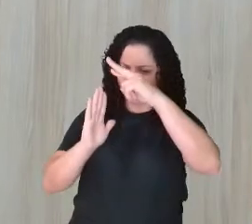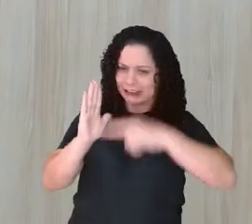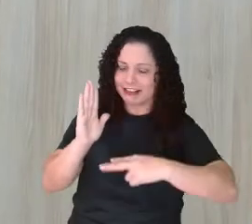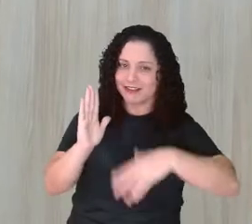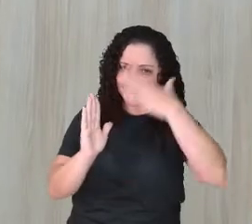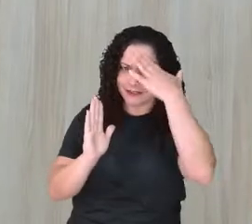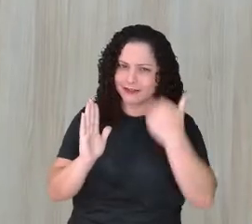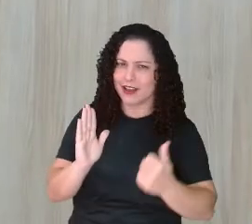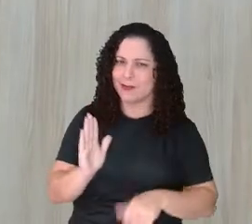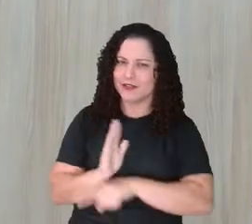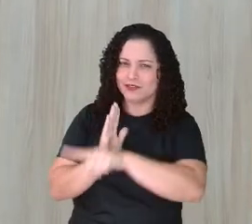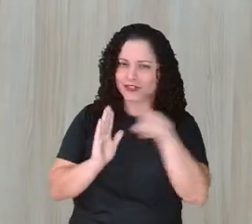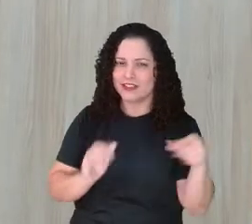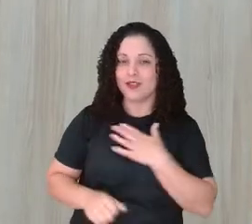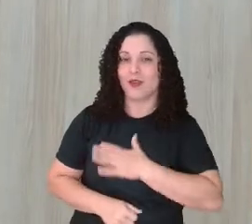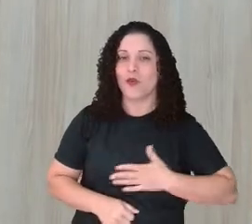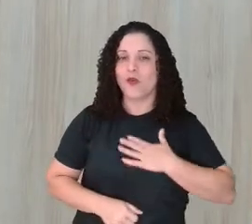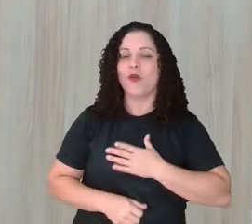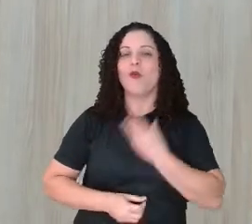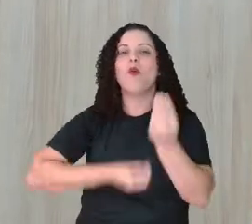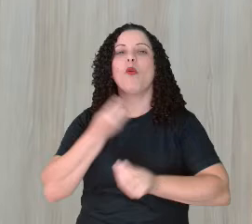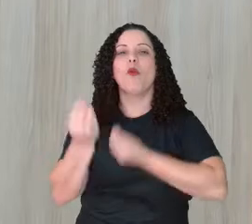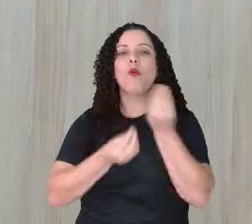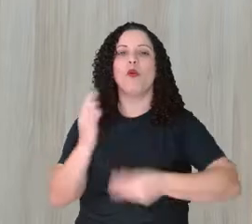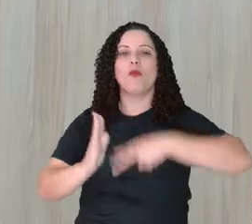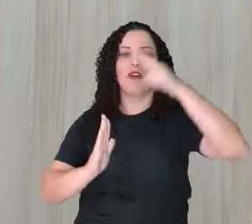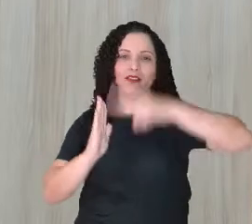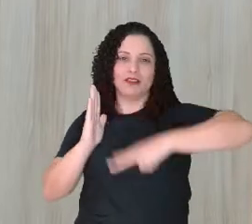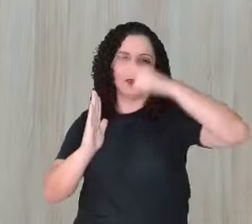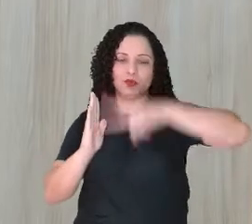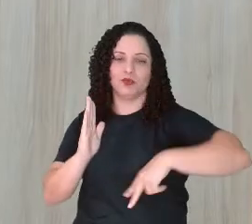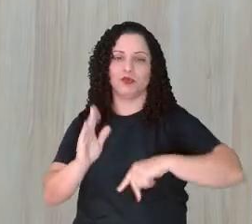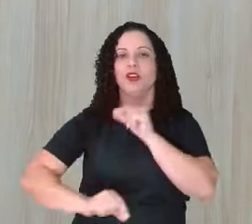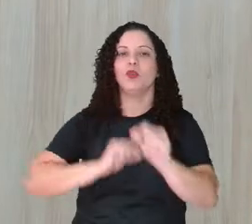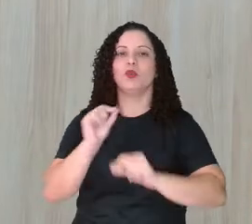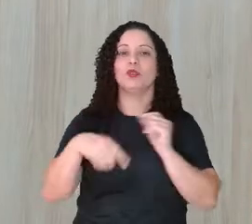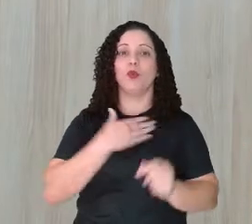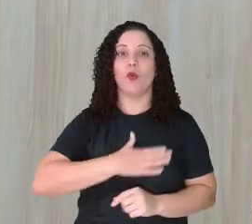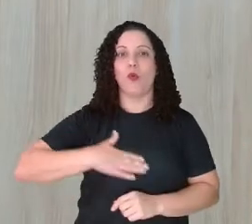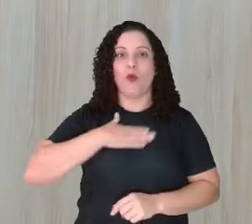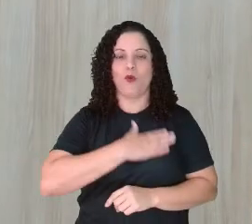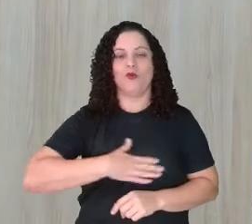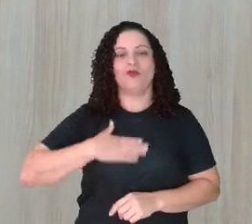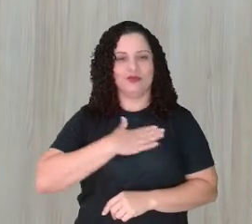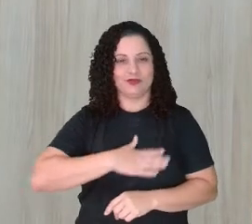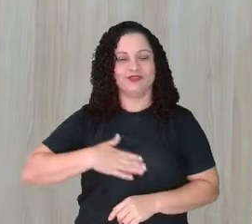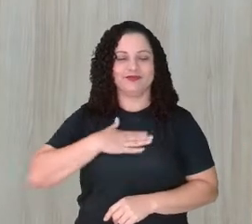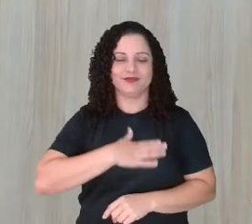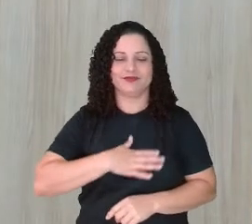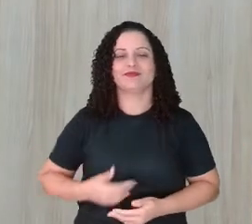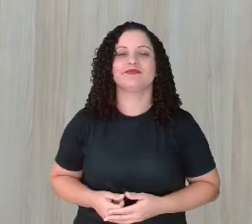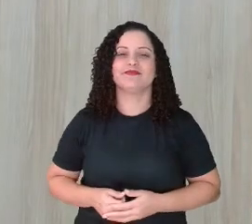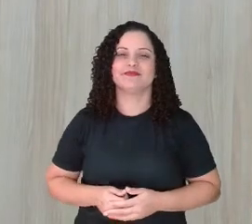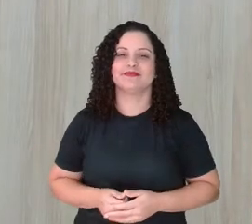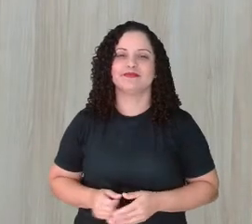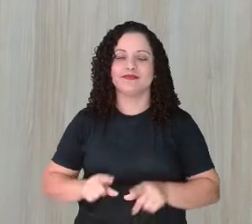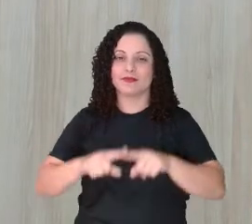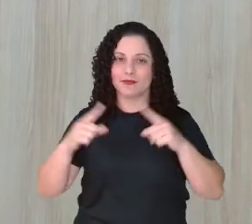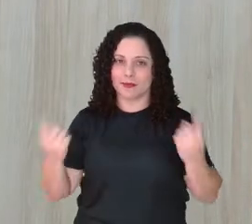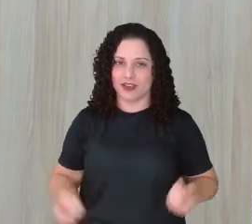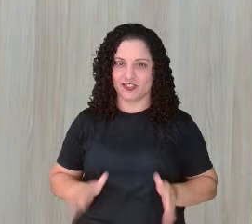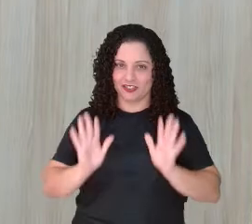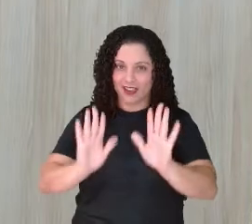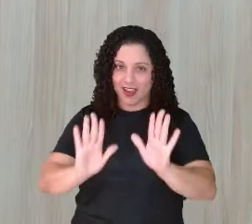é o seu ritmo de leitura, qual é o seu gosto de leitura, não é verdade? Mas, antes